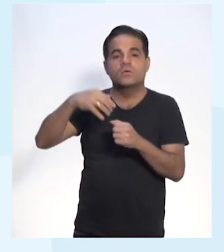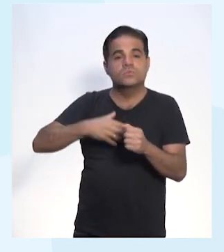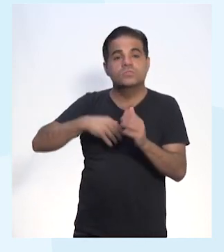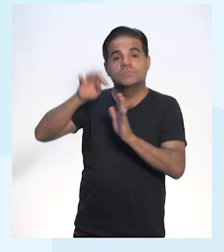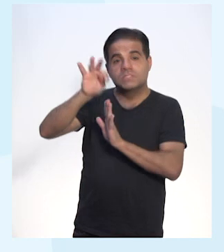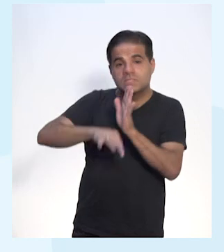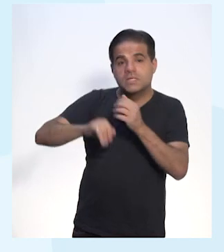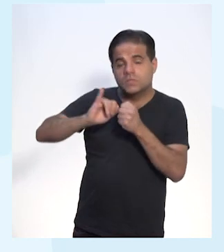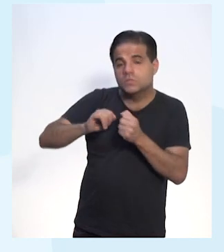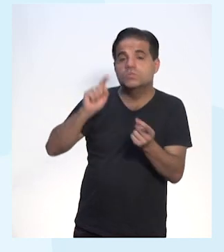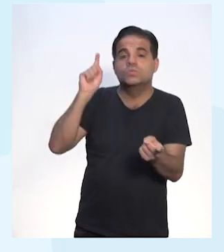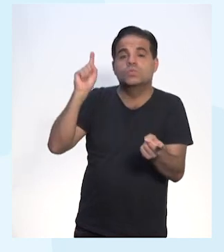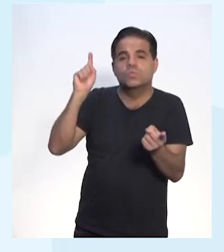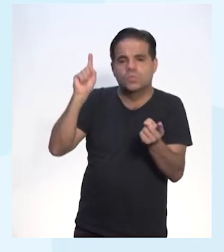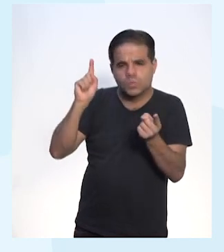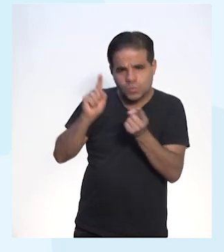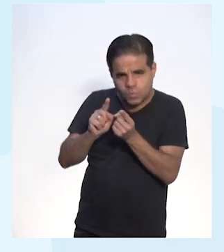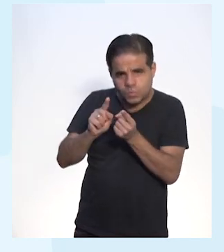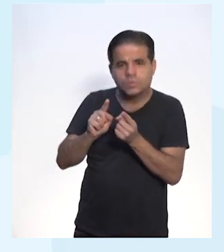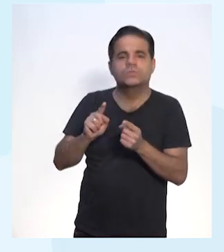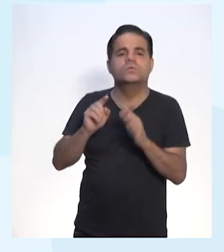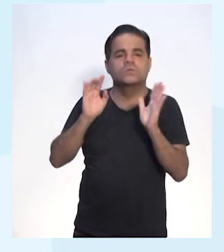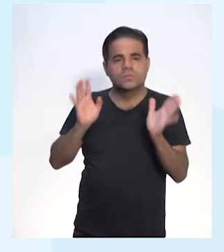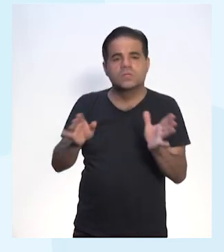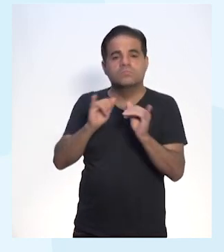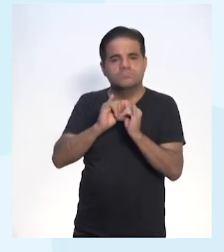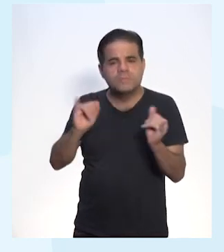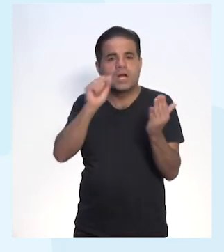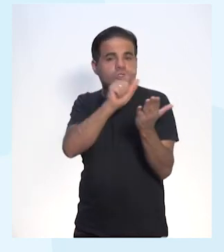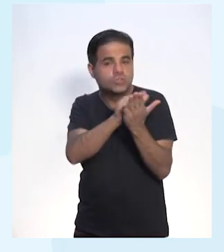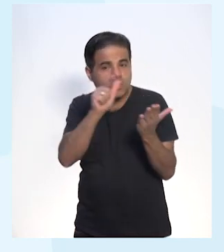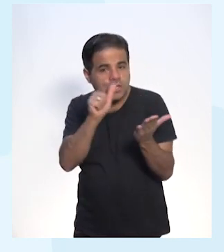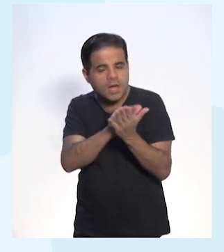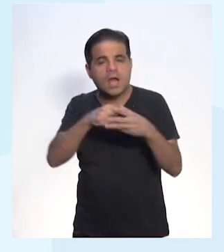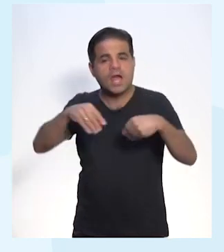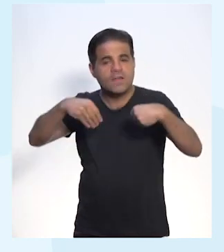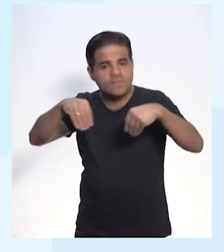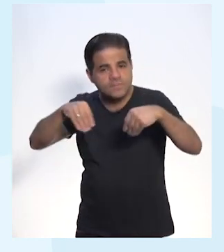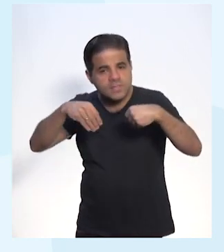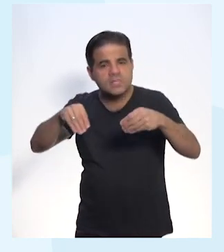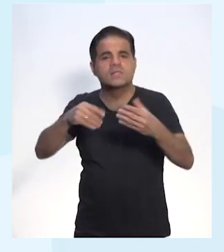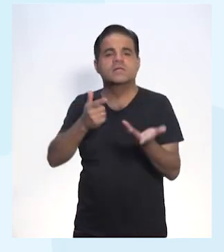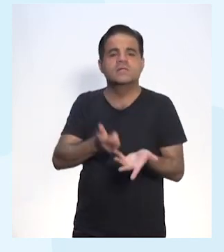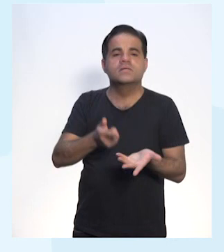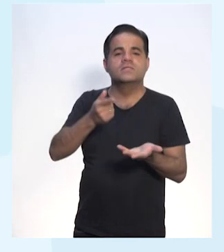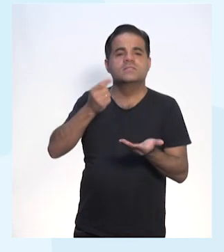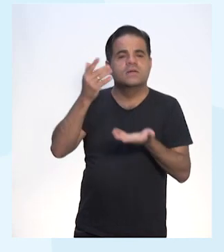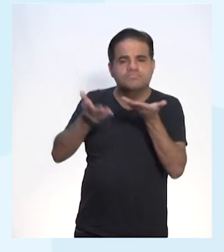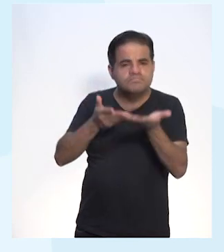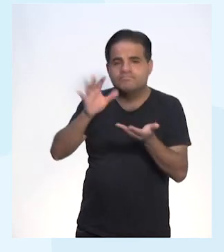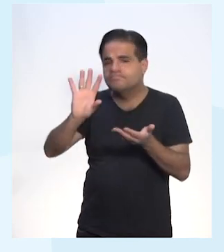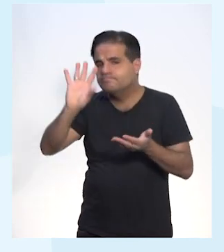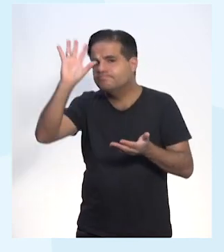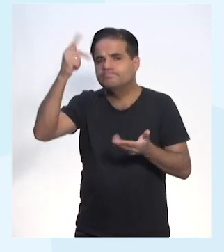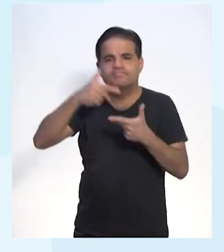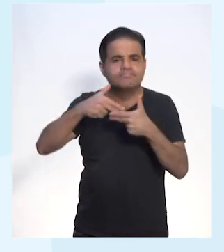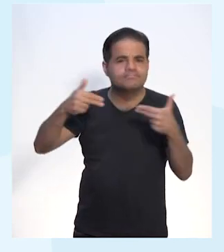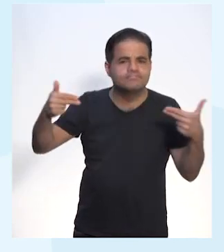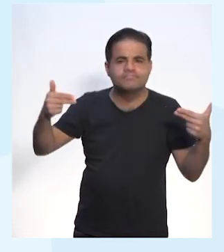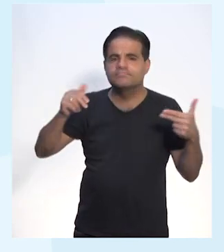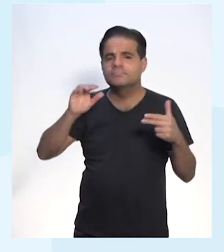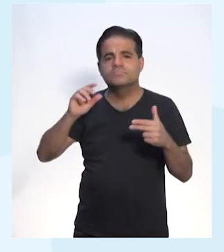Pode deixar o flores aí. Abertamente, né? E aí o espaço, que é lá o jardim, e o tempo, as manhãs. É importante a gente já